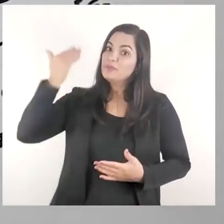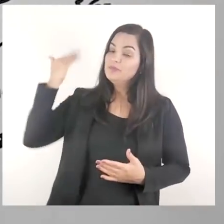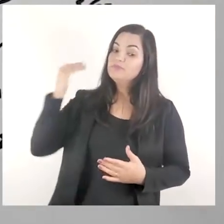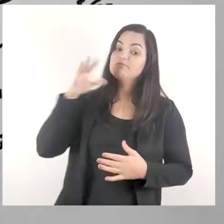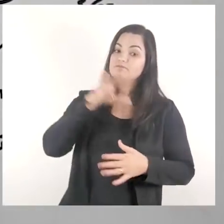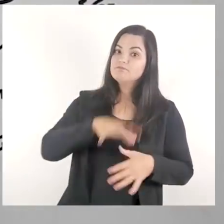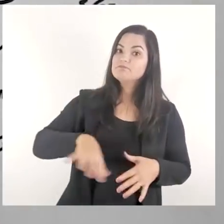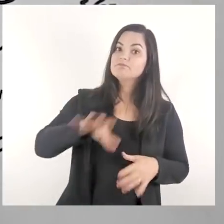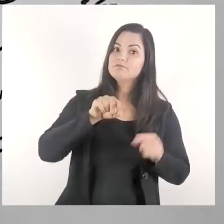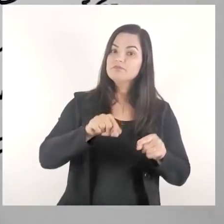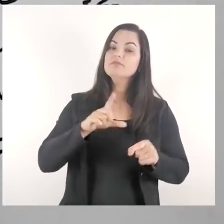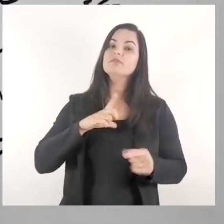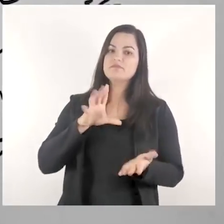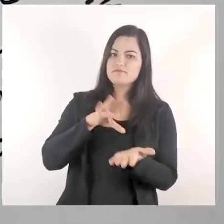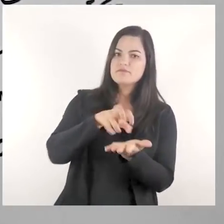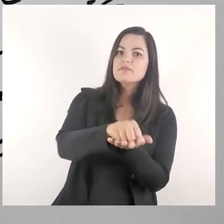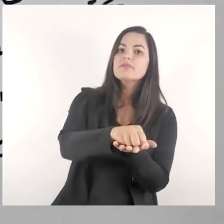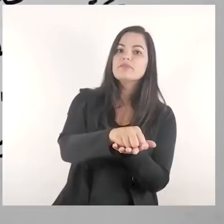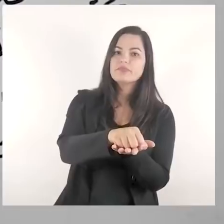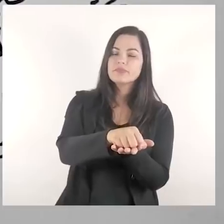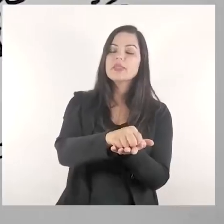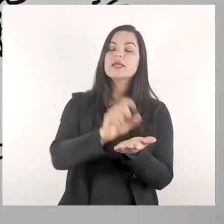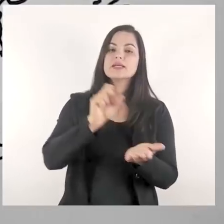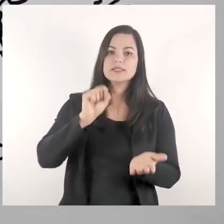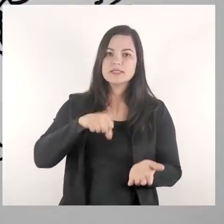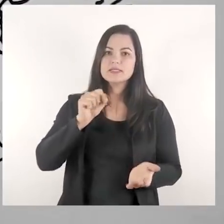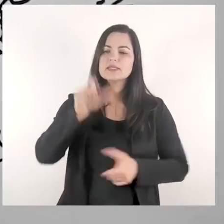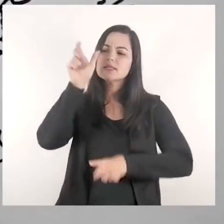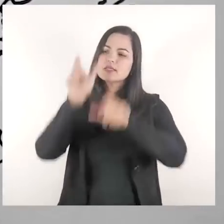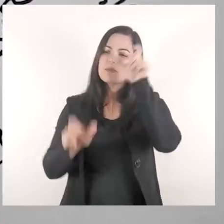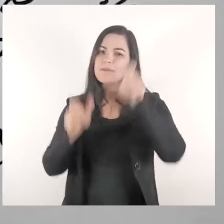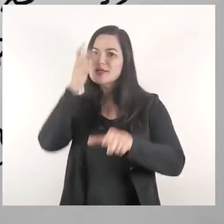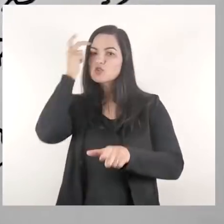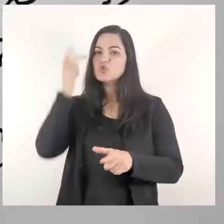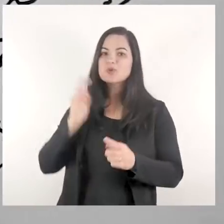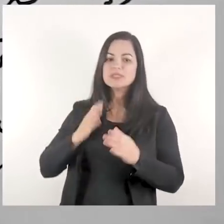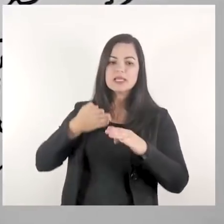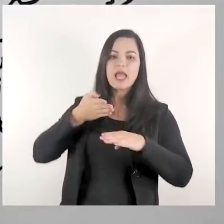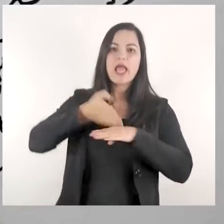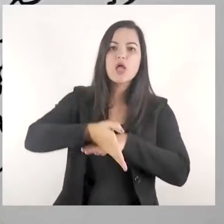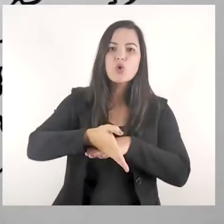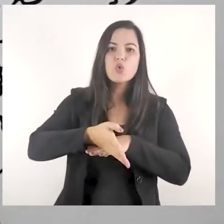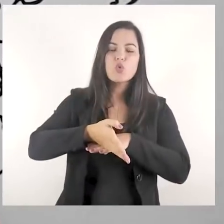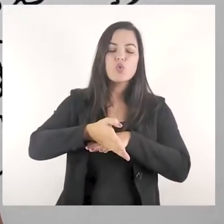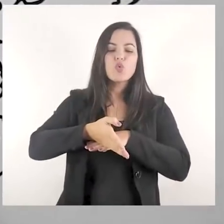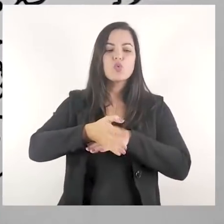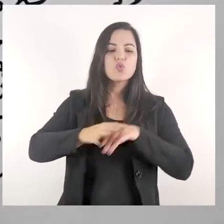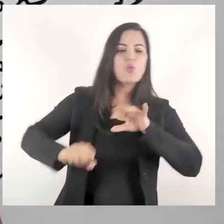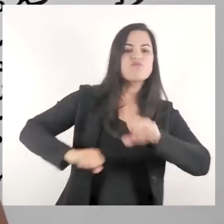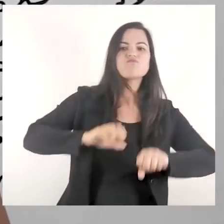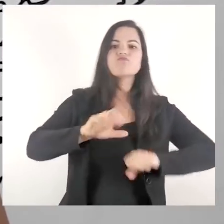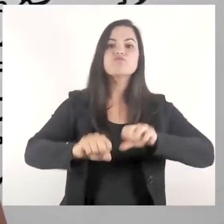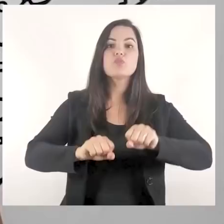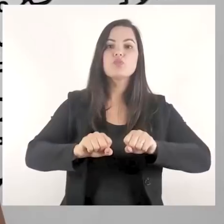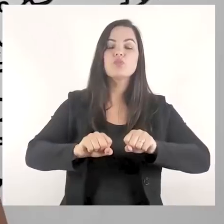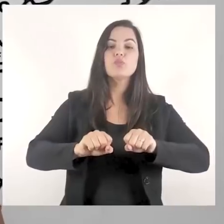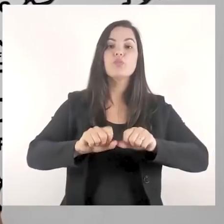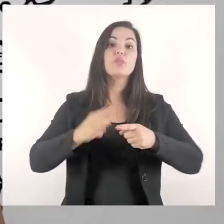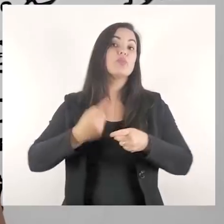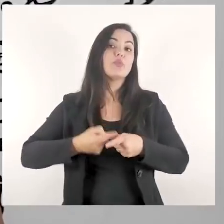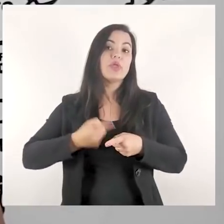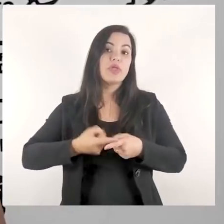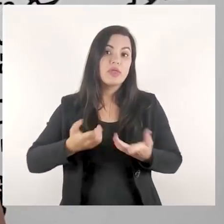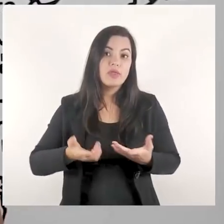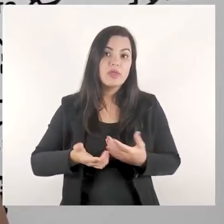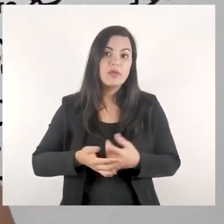região, ela foi colonizada, ela foi explorada, ela foi invadida constantemente. Sabe por